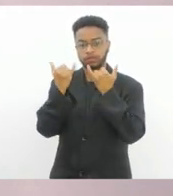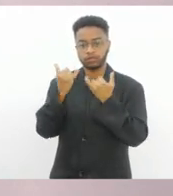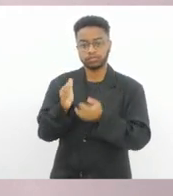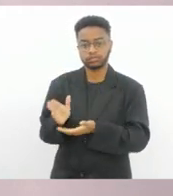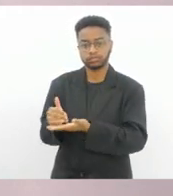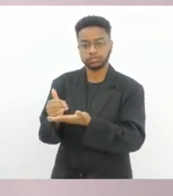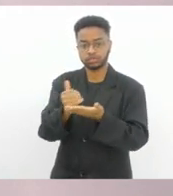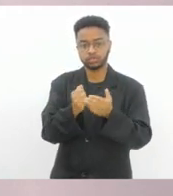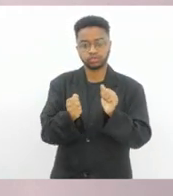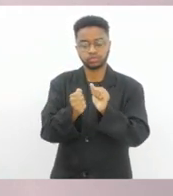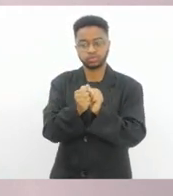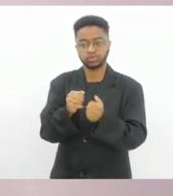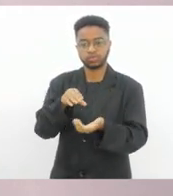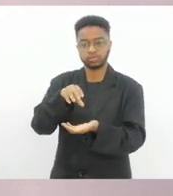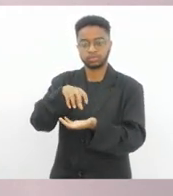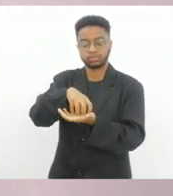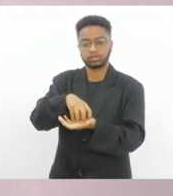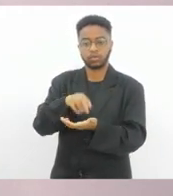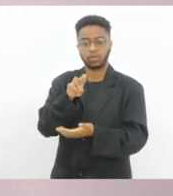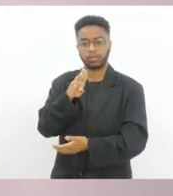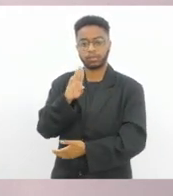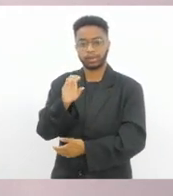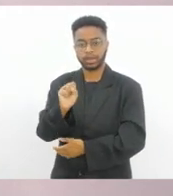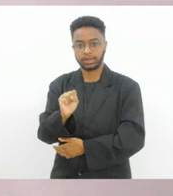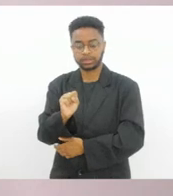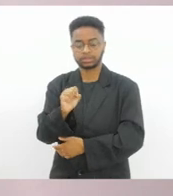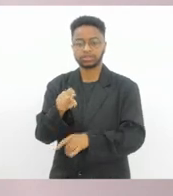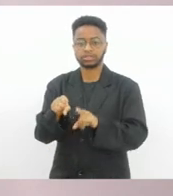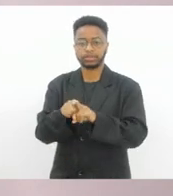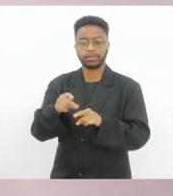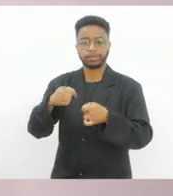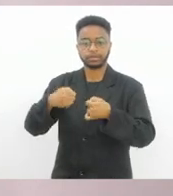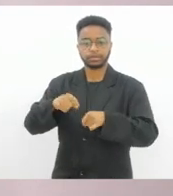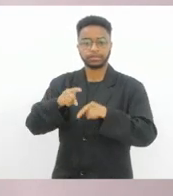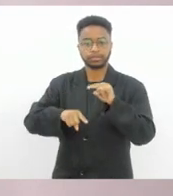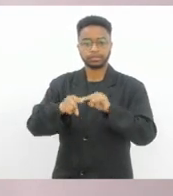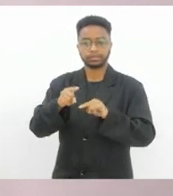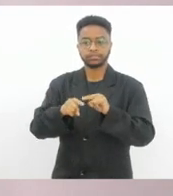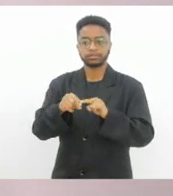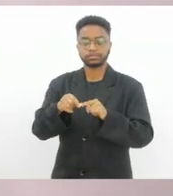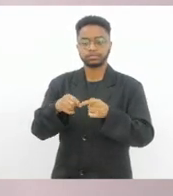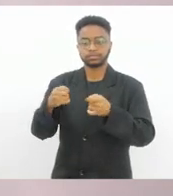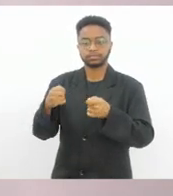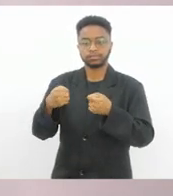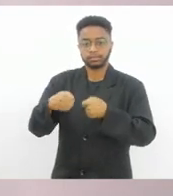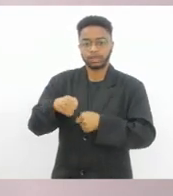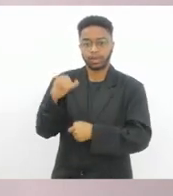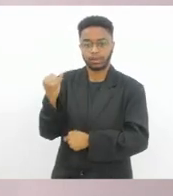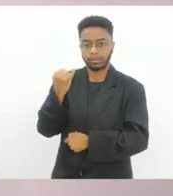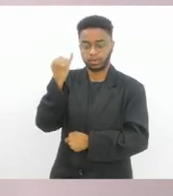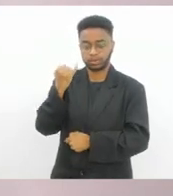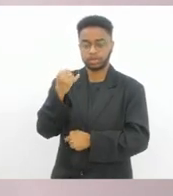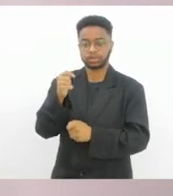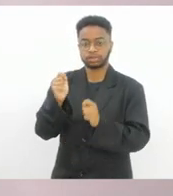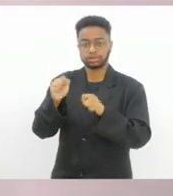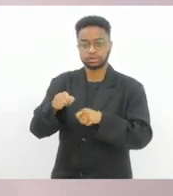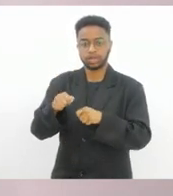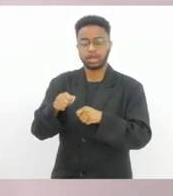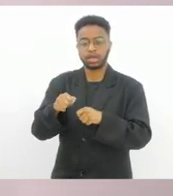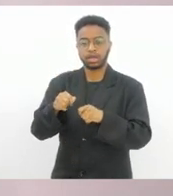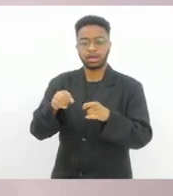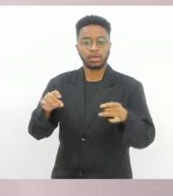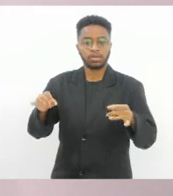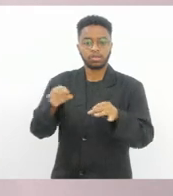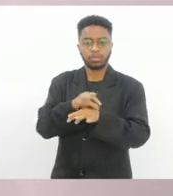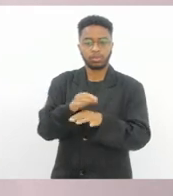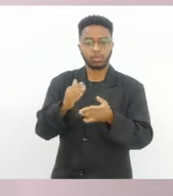na unidade de saúde sejam elementos necessários e suficientes para